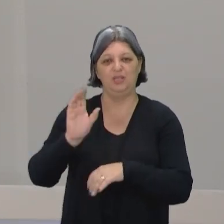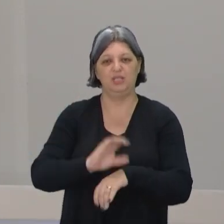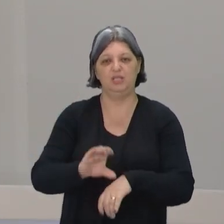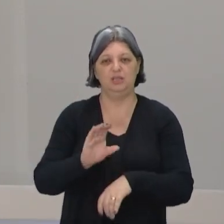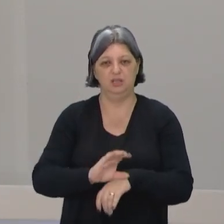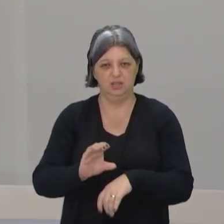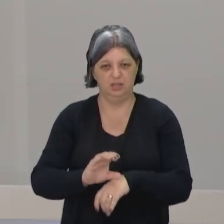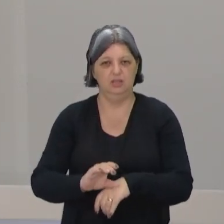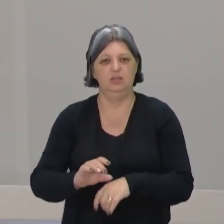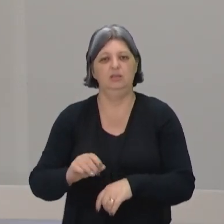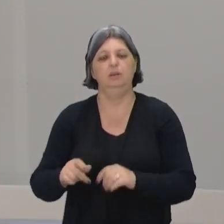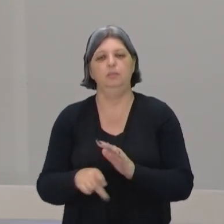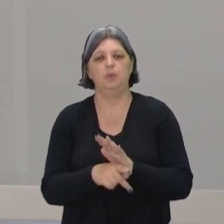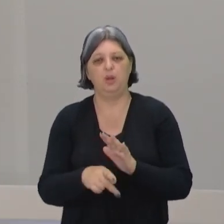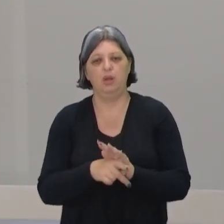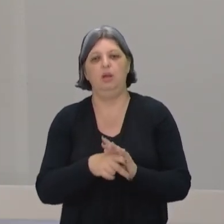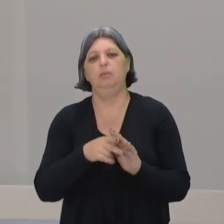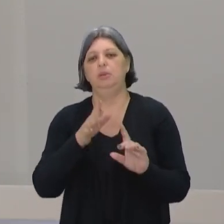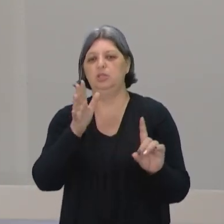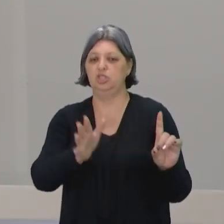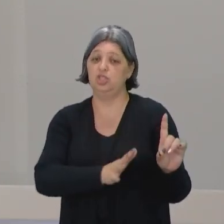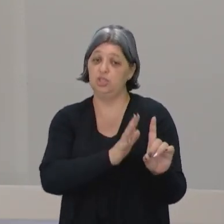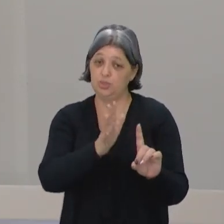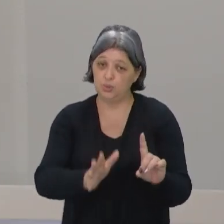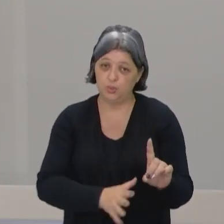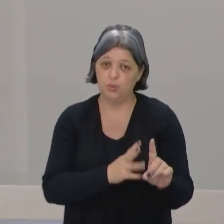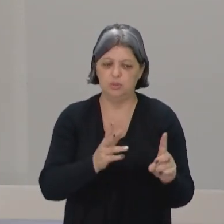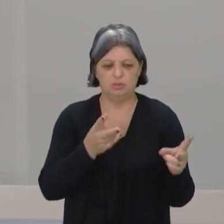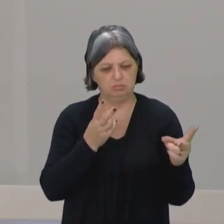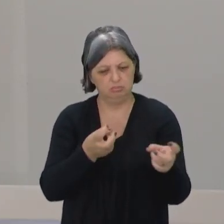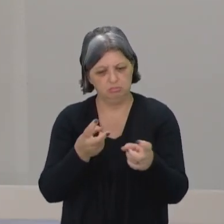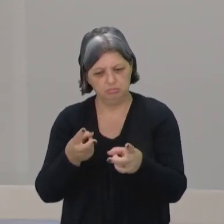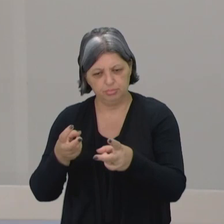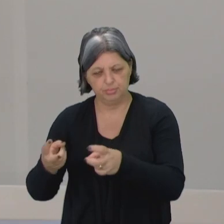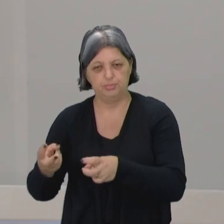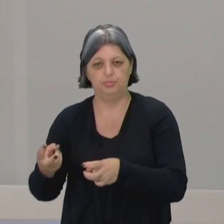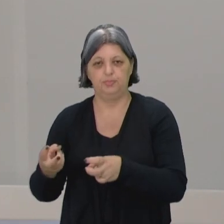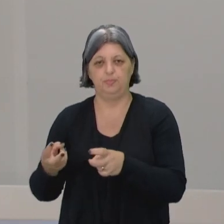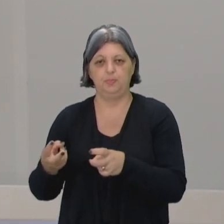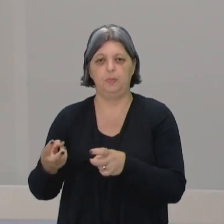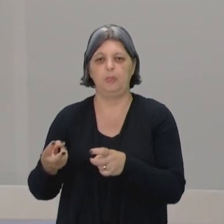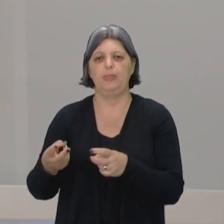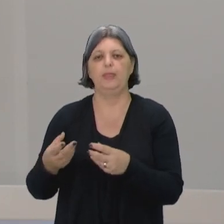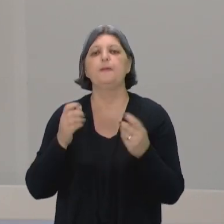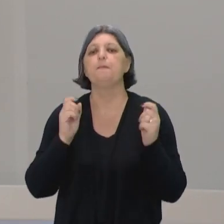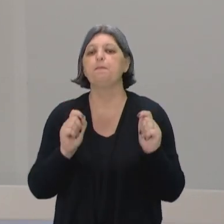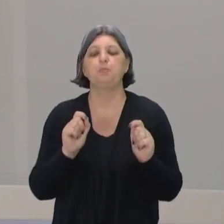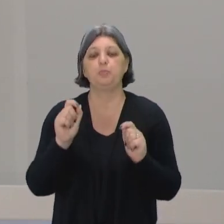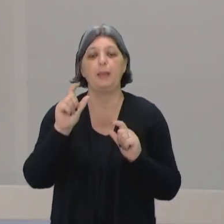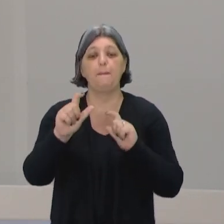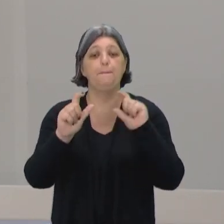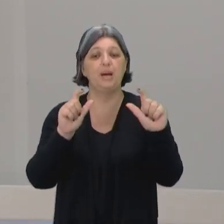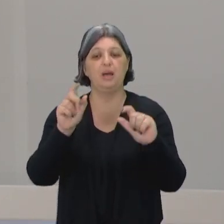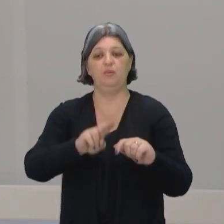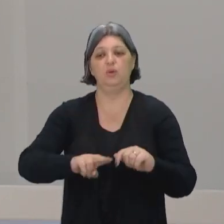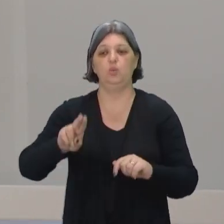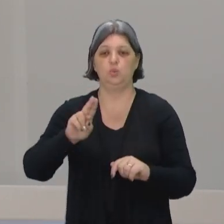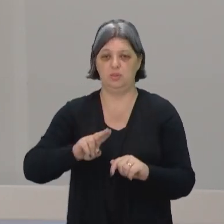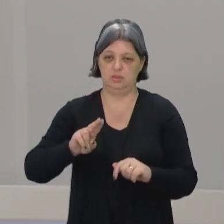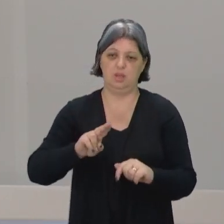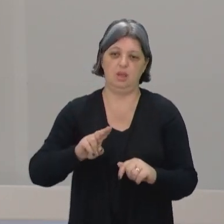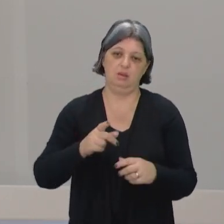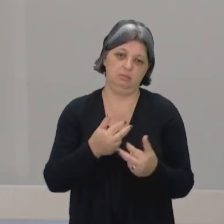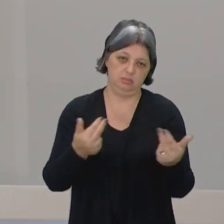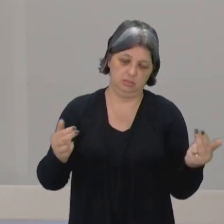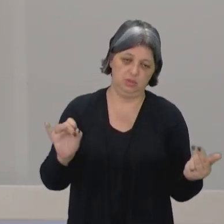da análise do discurso, você ia ali observando quais palavras são utilizadas para comunicar